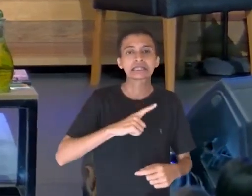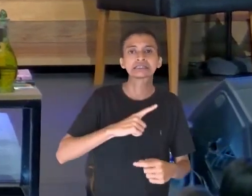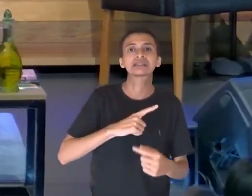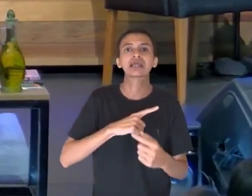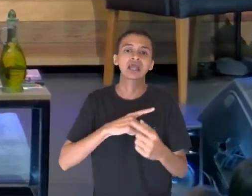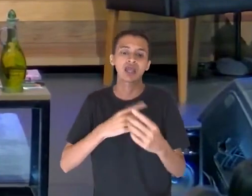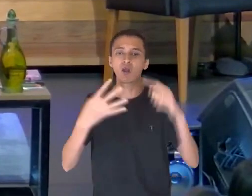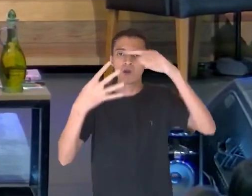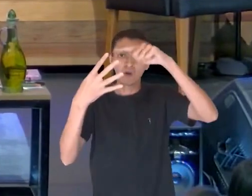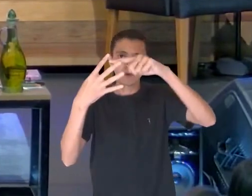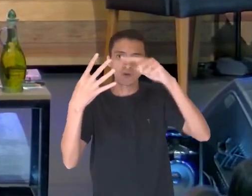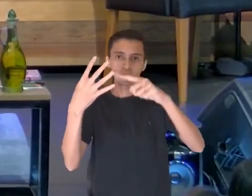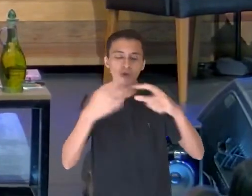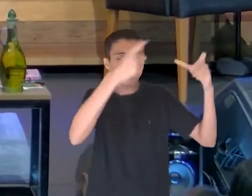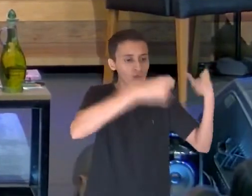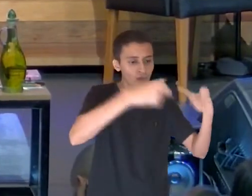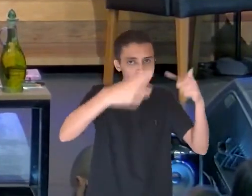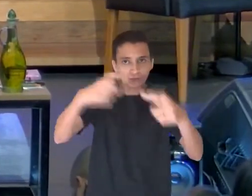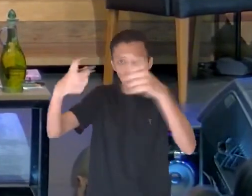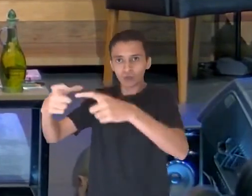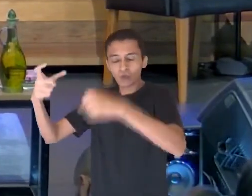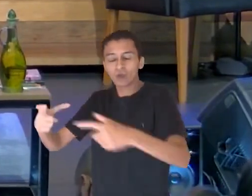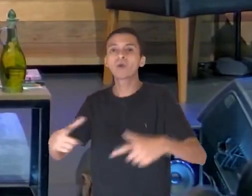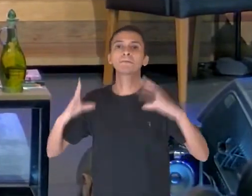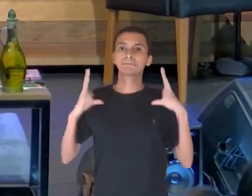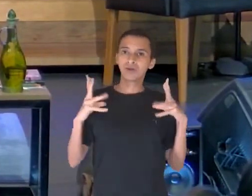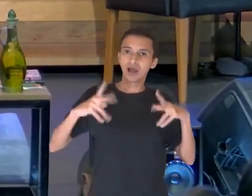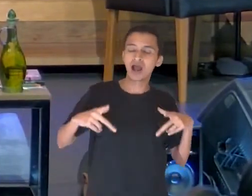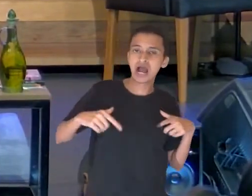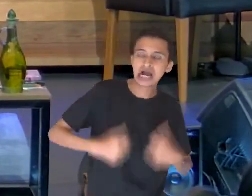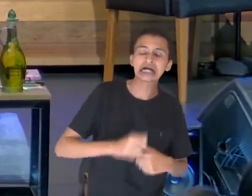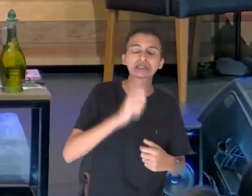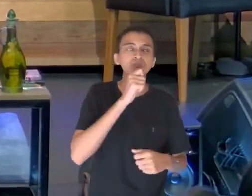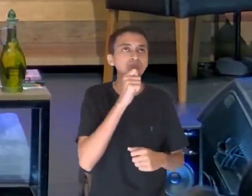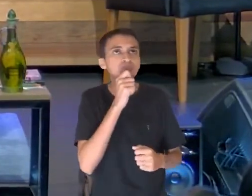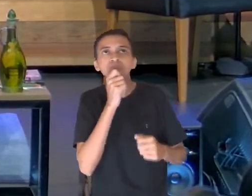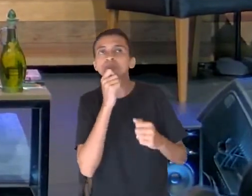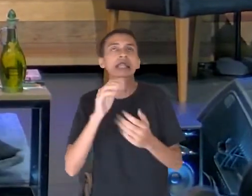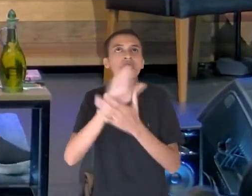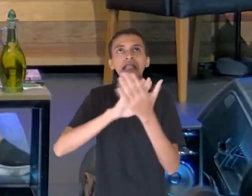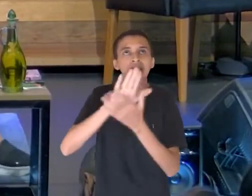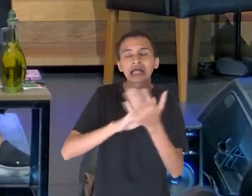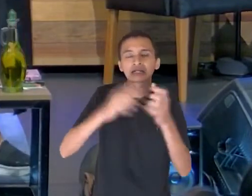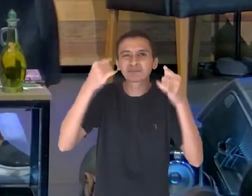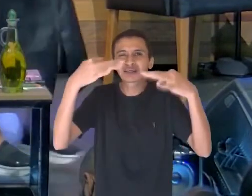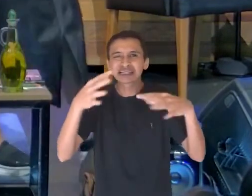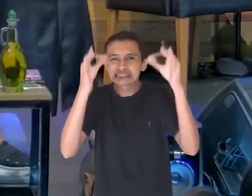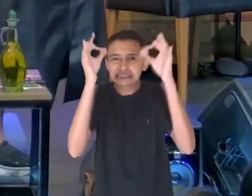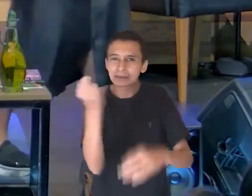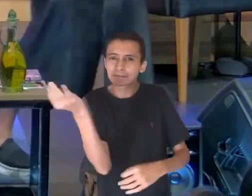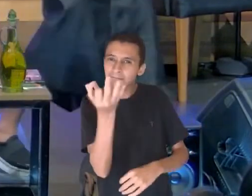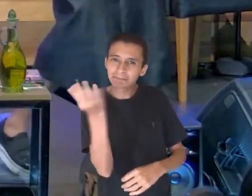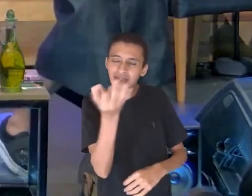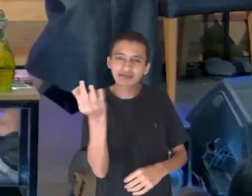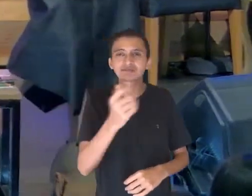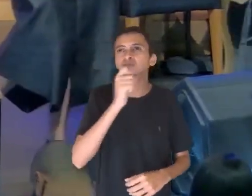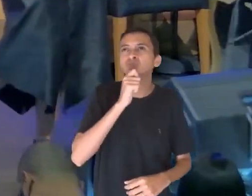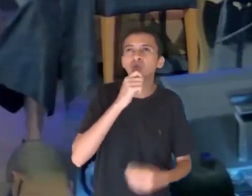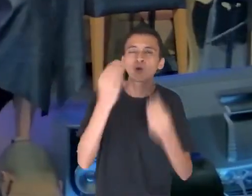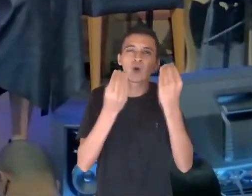anjos, algumas teologias nefilínicas que não são absolutas de maneira nenhuma, não são teologias que